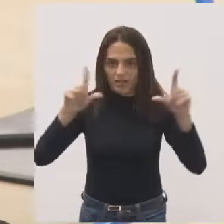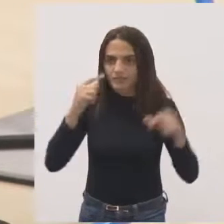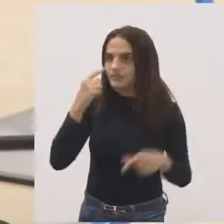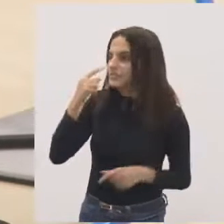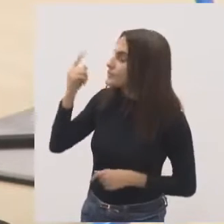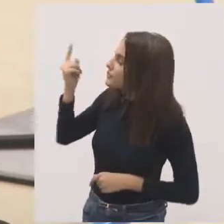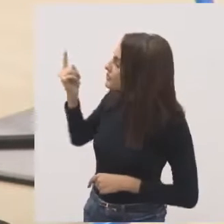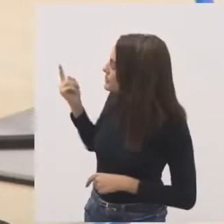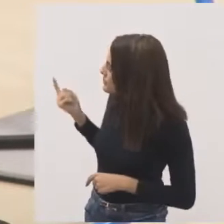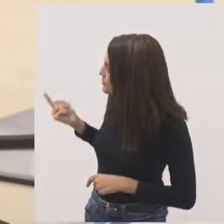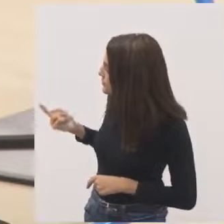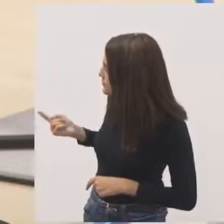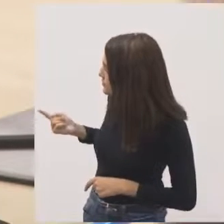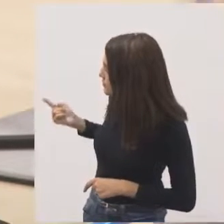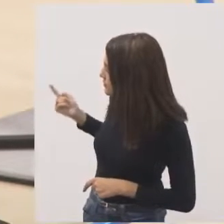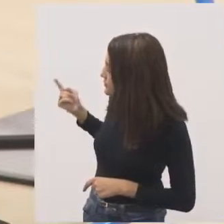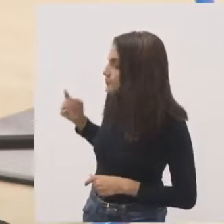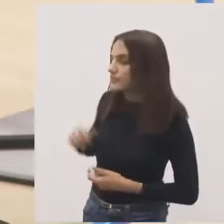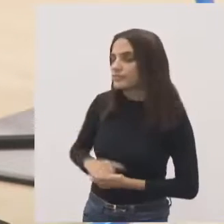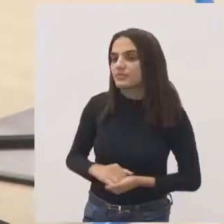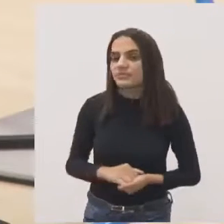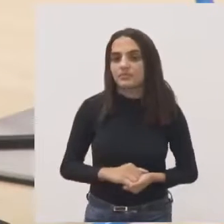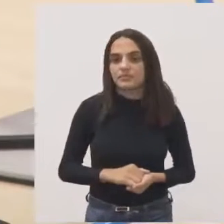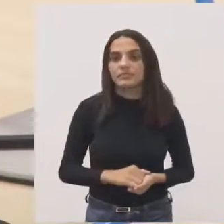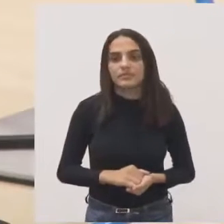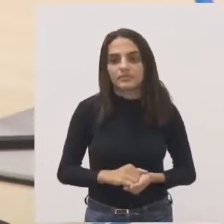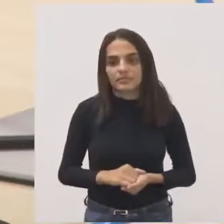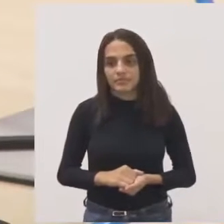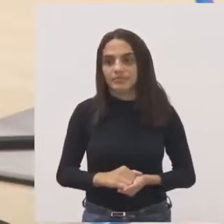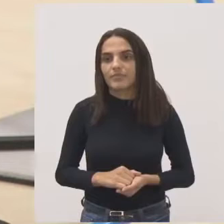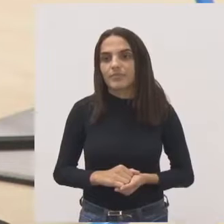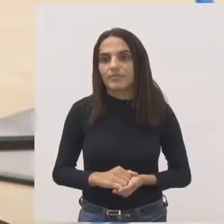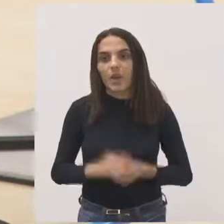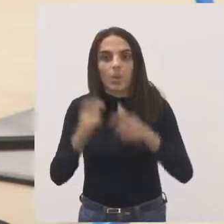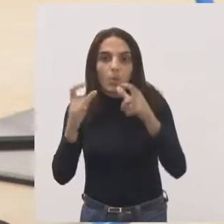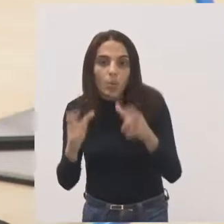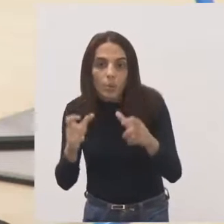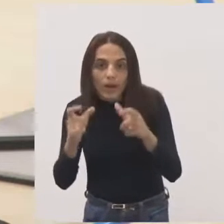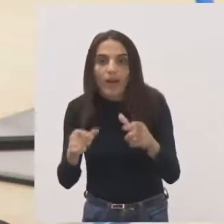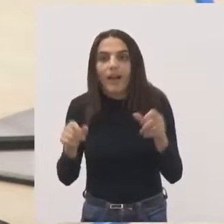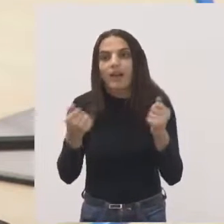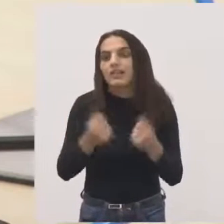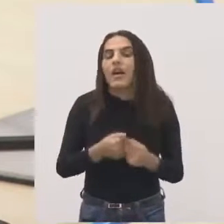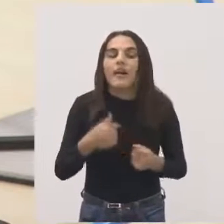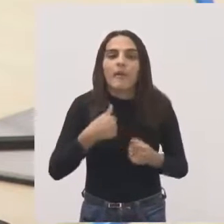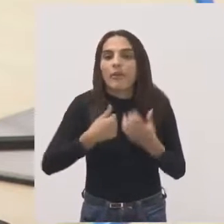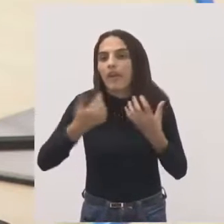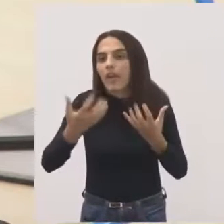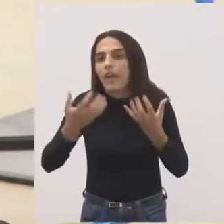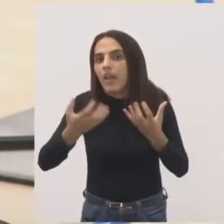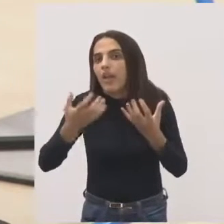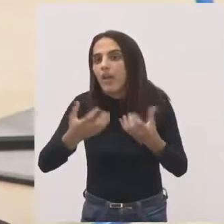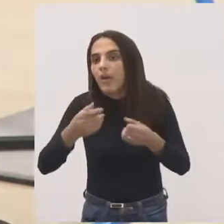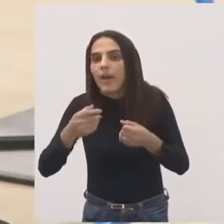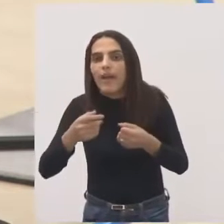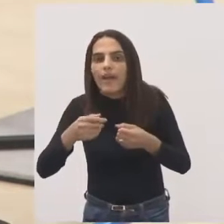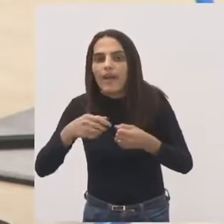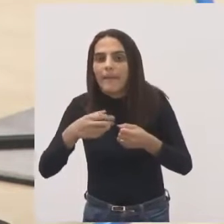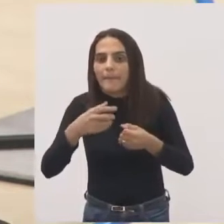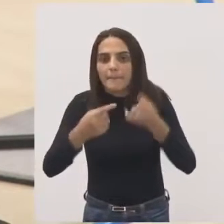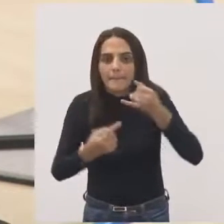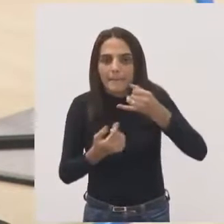todas as funções. Então ele mostra a localização que nós ativamos no começo. Ah, Felipe, eu quero colocar uma economia de bateria no meu notebook,